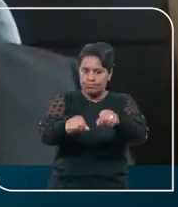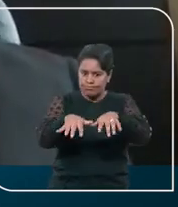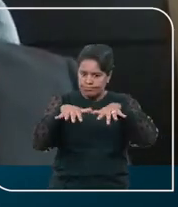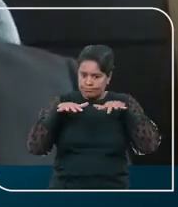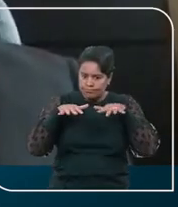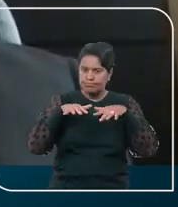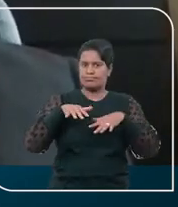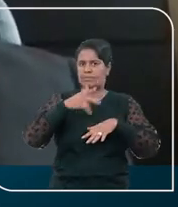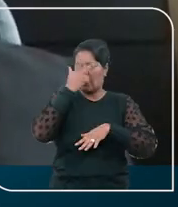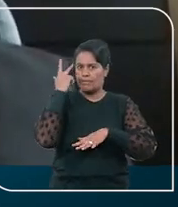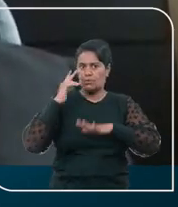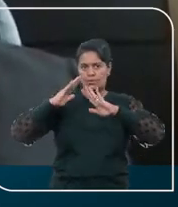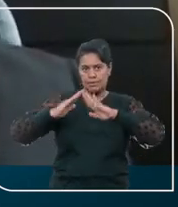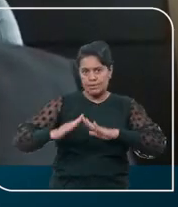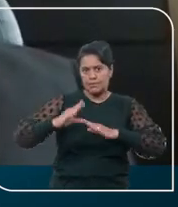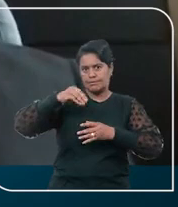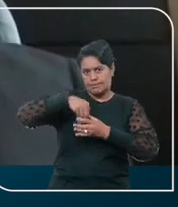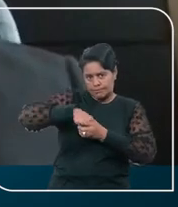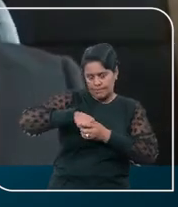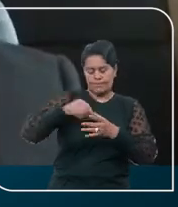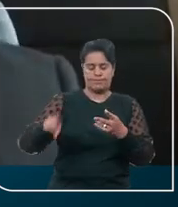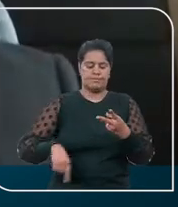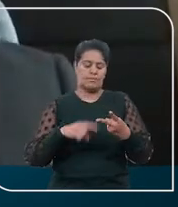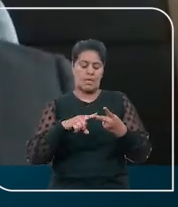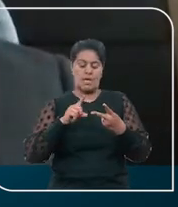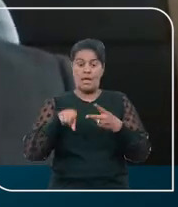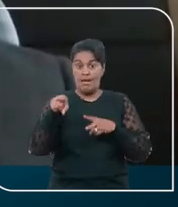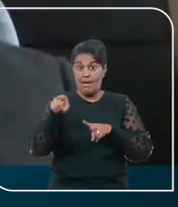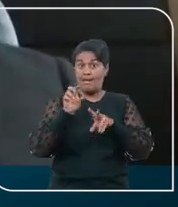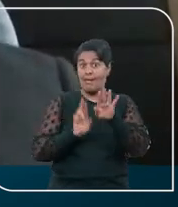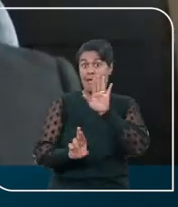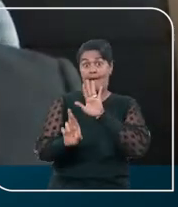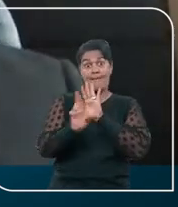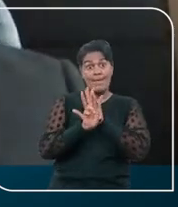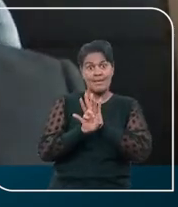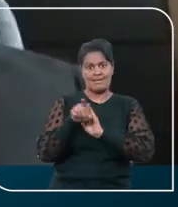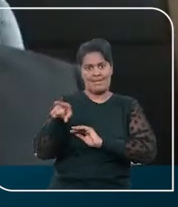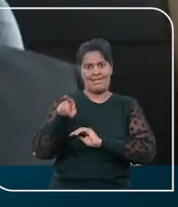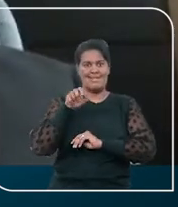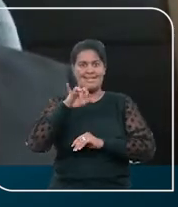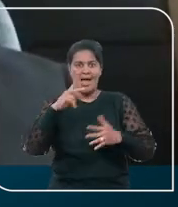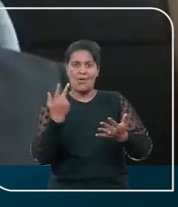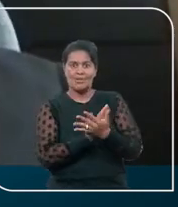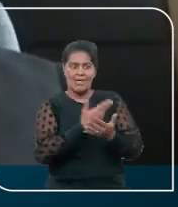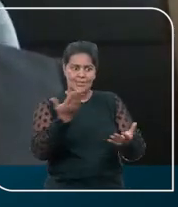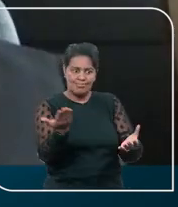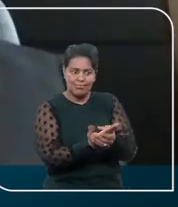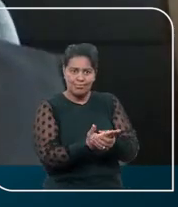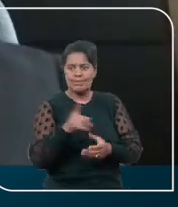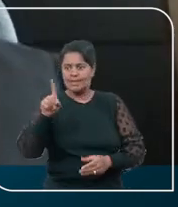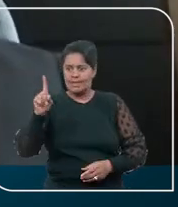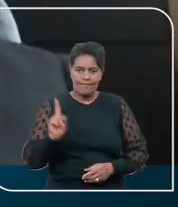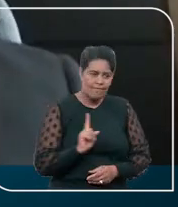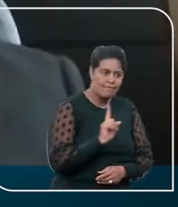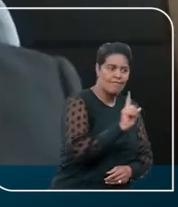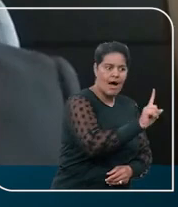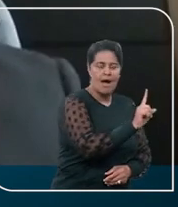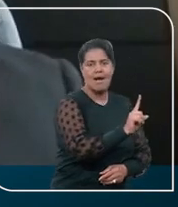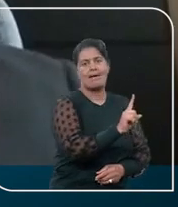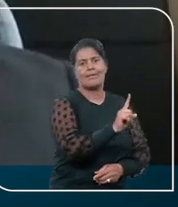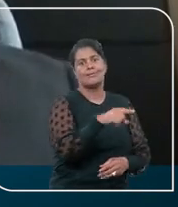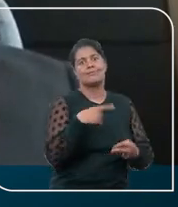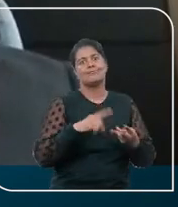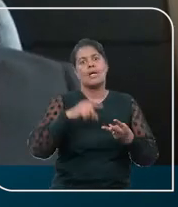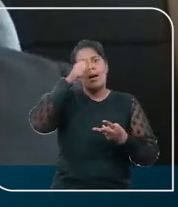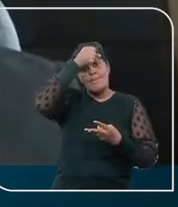ativo e passivamente o condomínio, ou seja, uma demanda judicial, ele tem que estar ali para representar, uma questão na prefeitura,